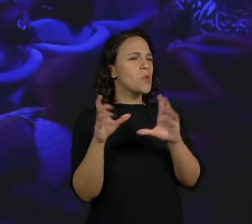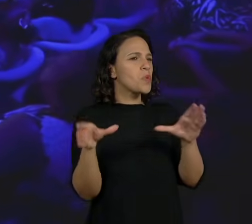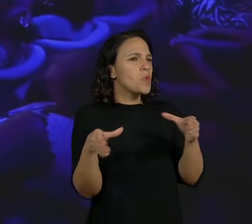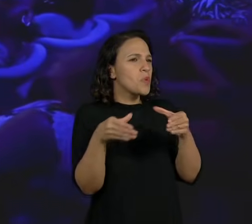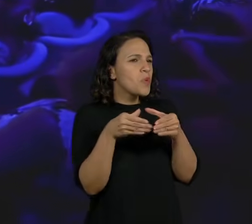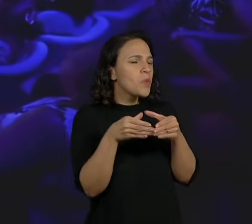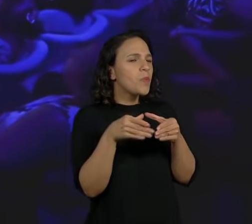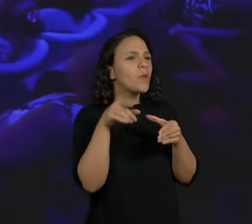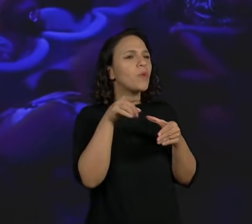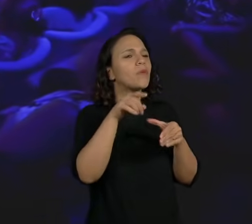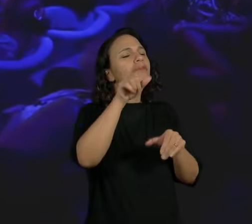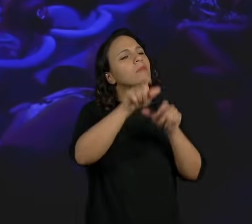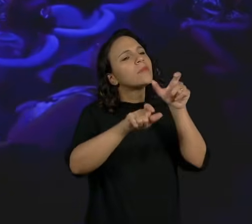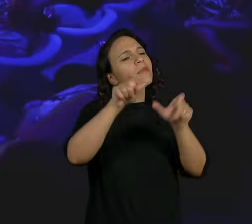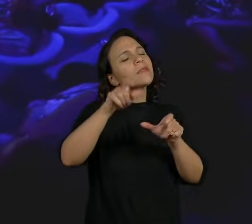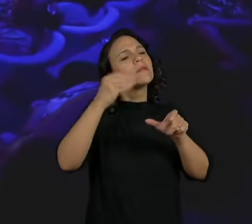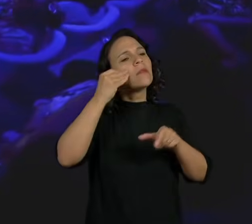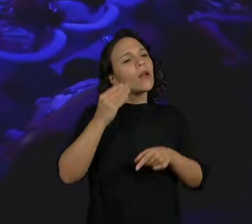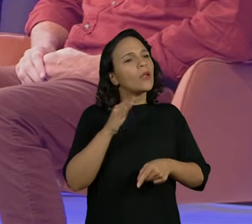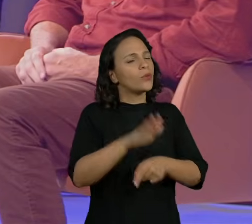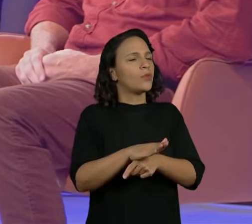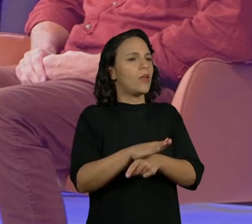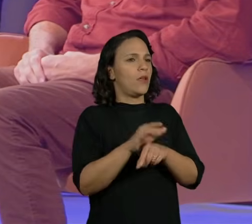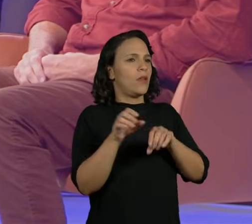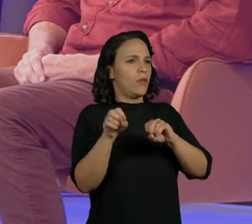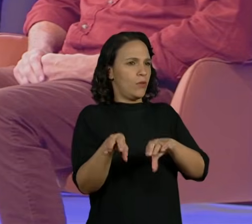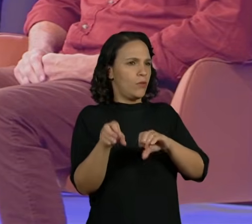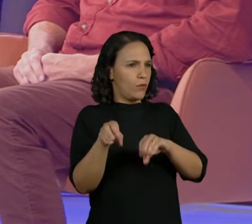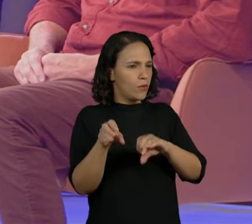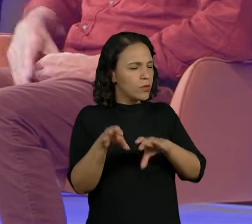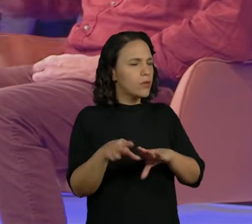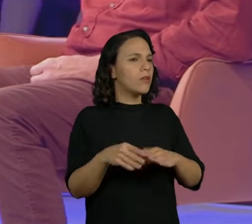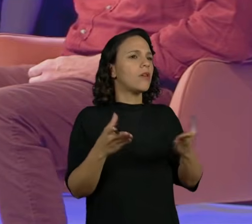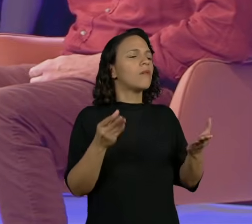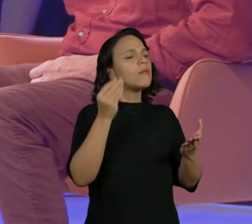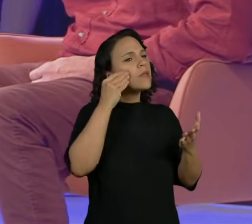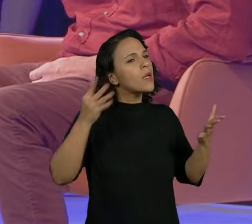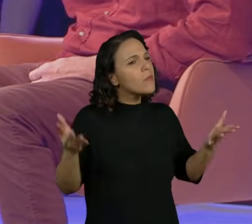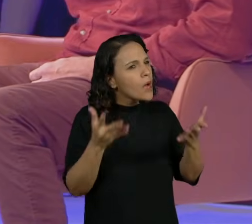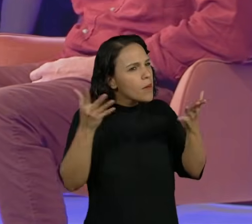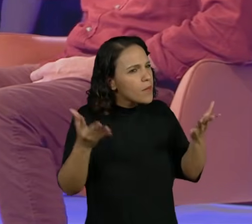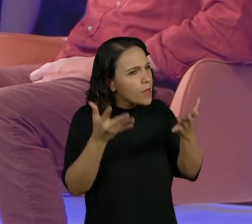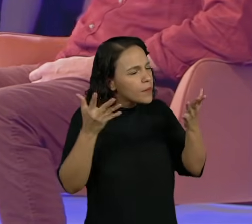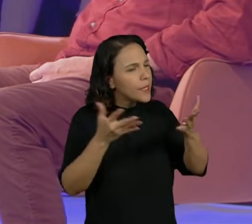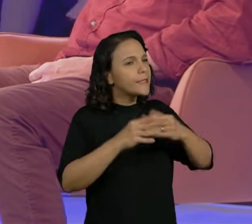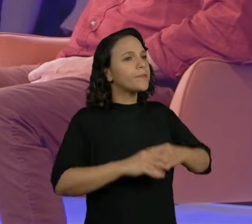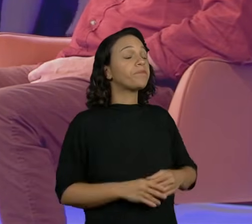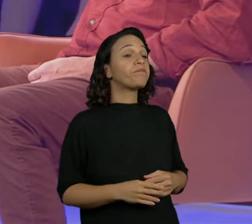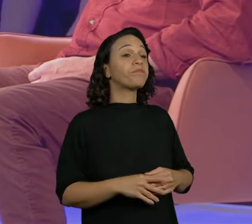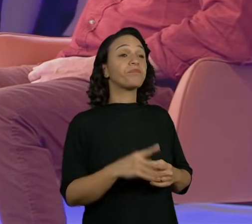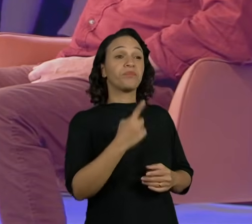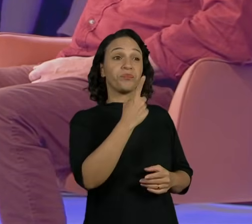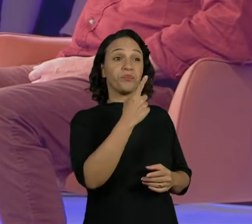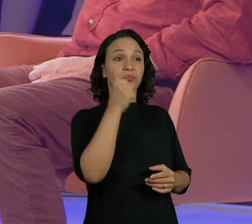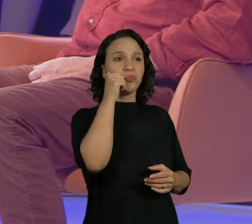que pretendem ajudar a educação, né? Pretendem, assim, fazer o bem e tal. E aí